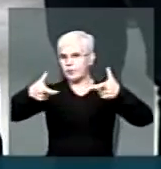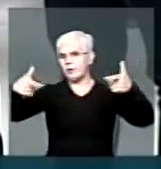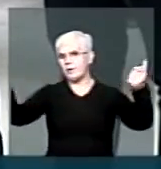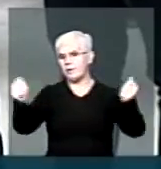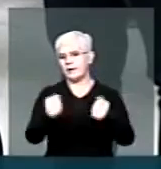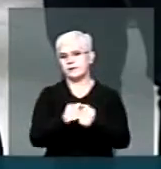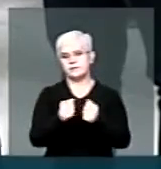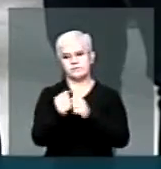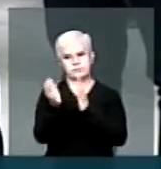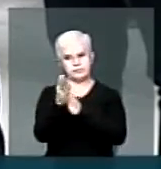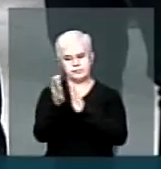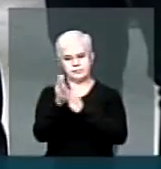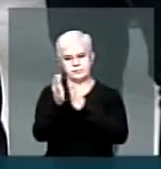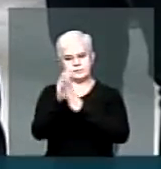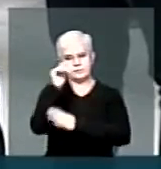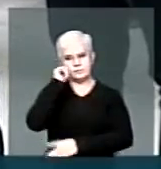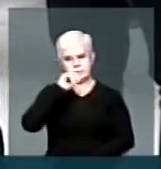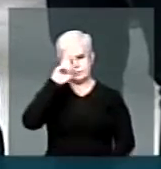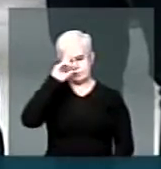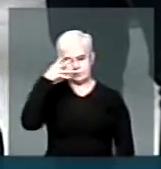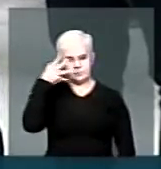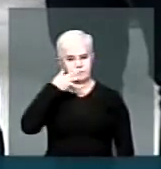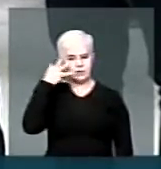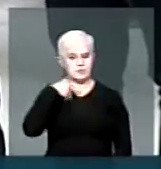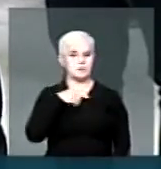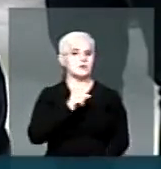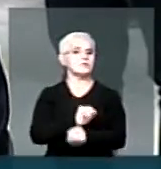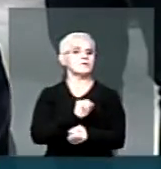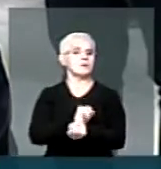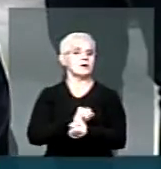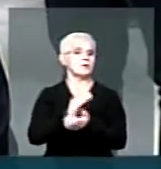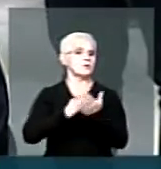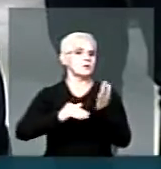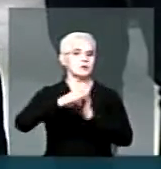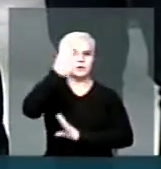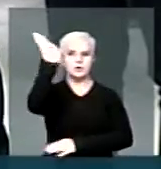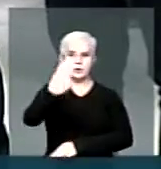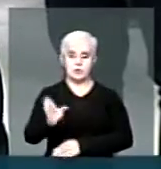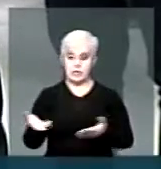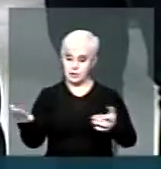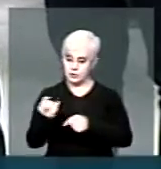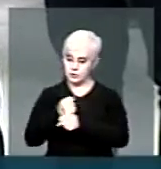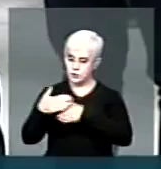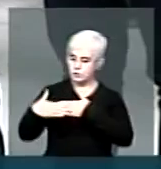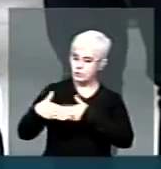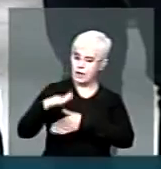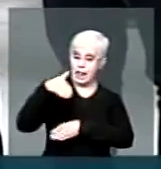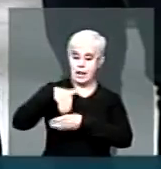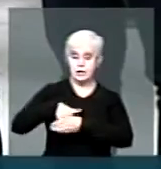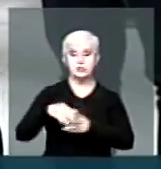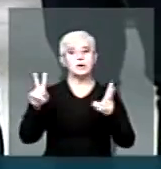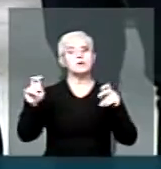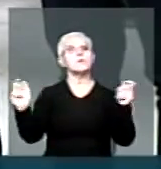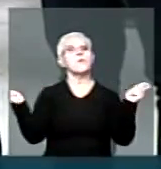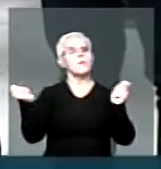de Vossa Excelência, parabéns pelo discurso e espero que o Brasil todo e nas eleições deste ano esse tema seja central na